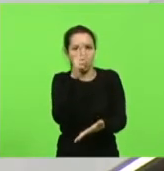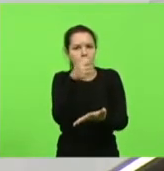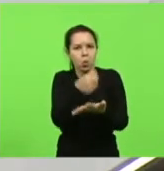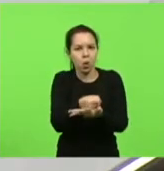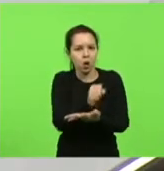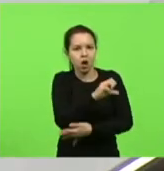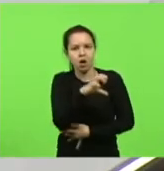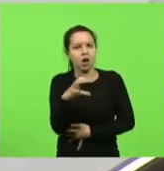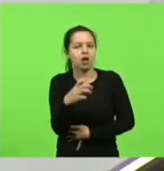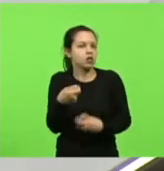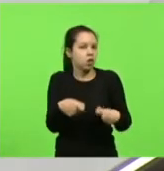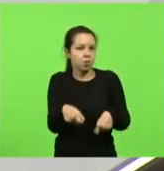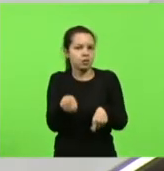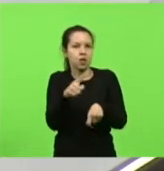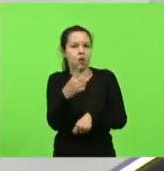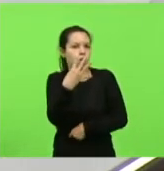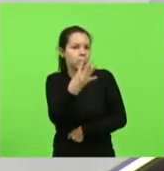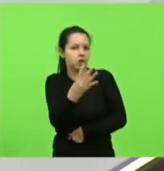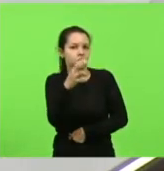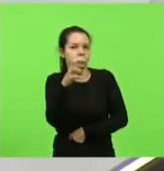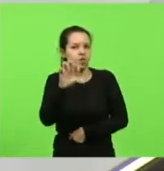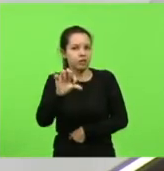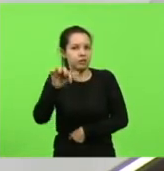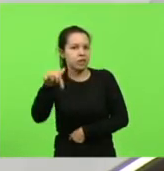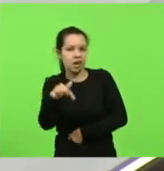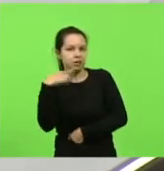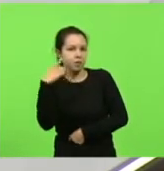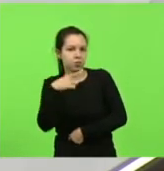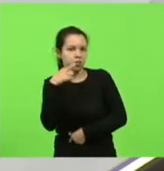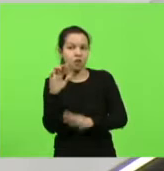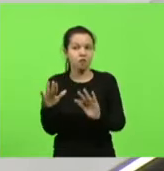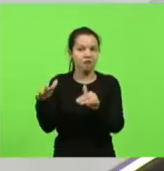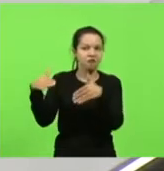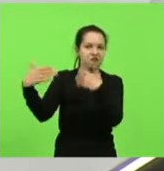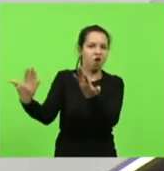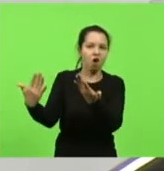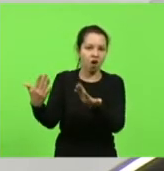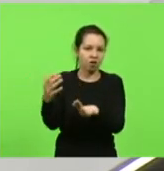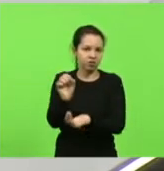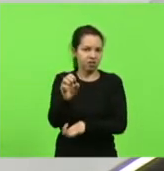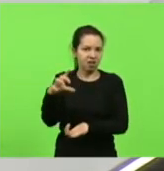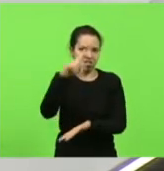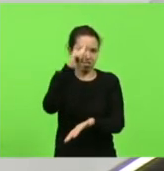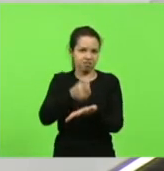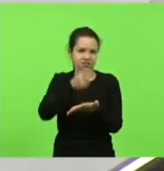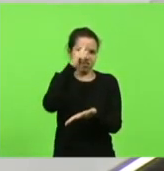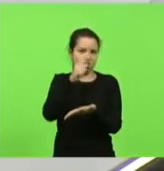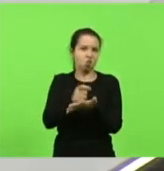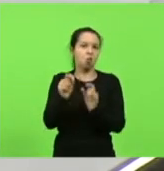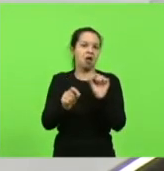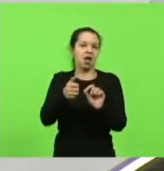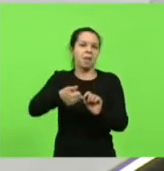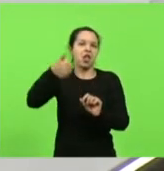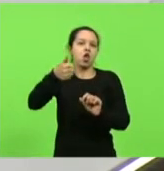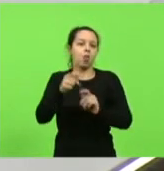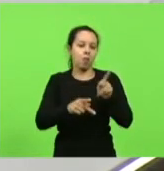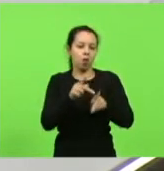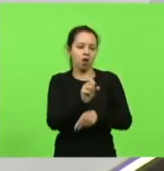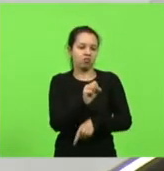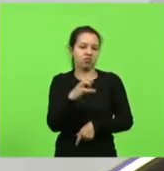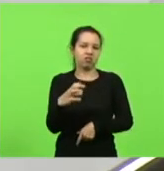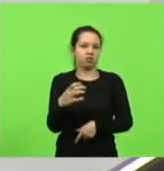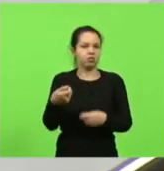Catarina, não precisar ter 497 deputados de fora de Santa Catarina decidindo o que é o melhor para o catarinense, não